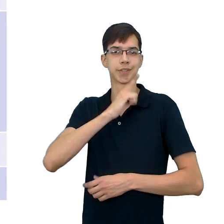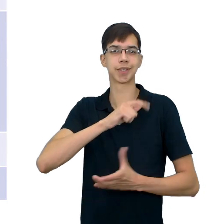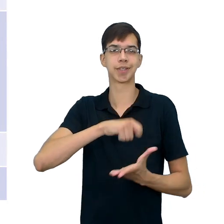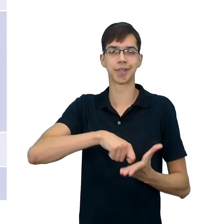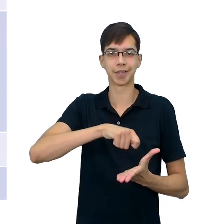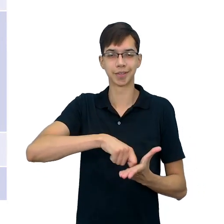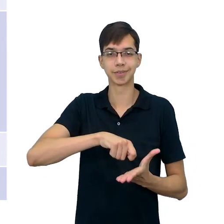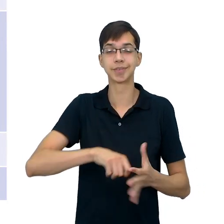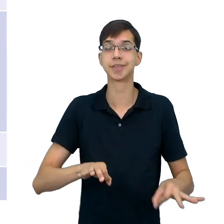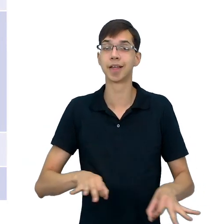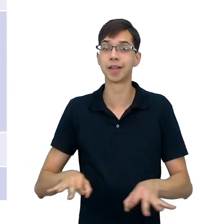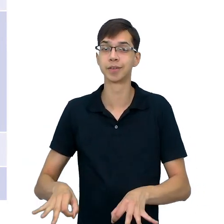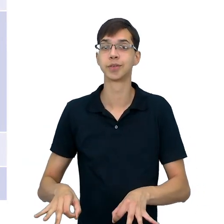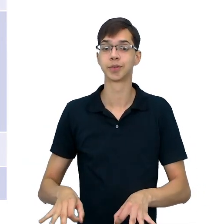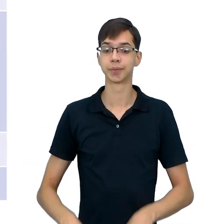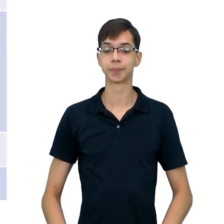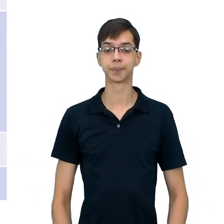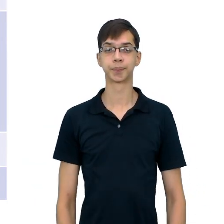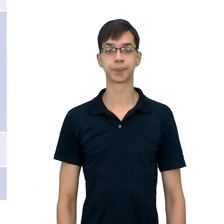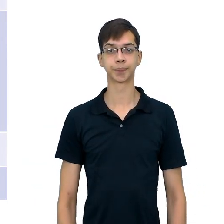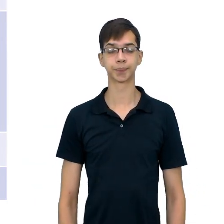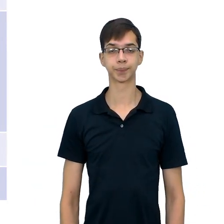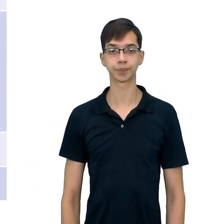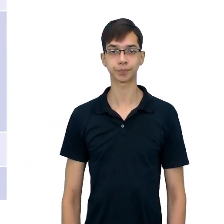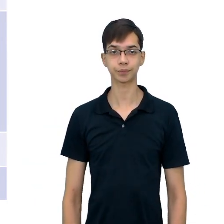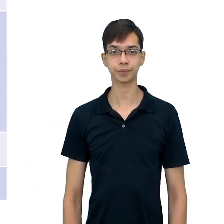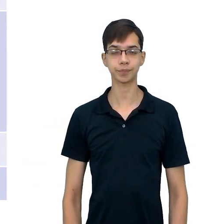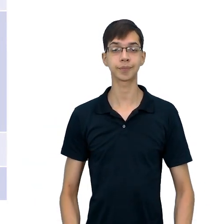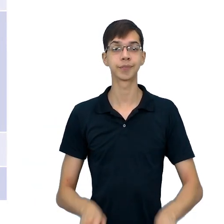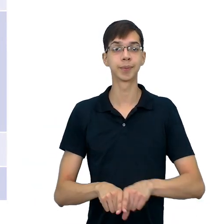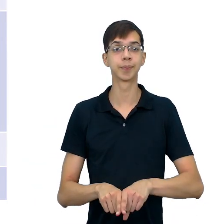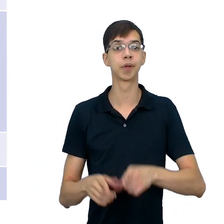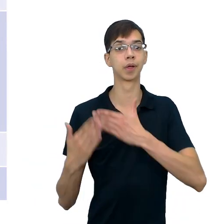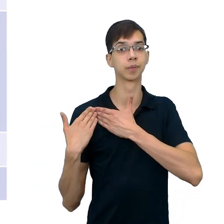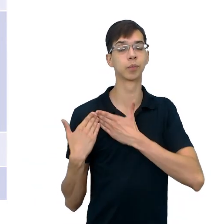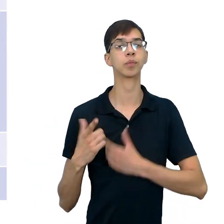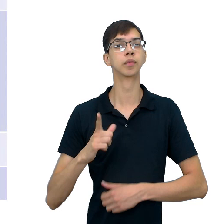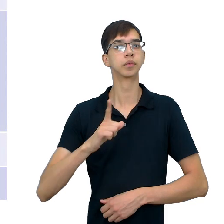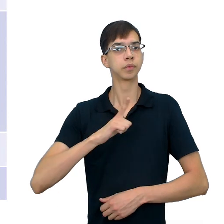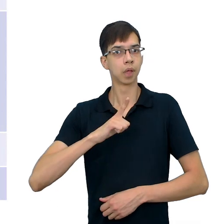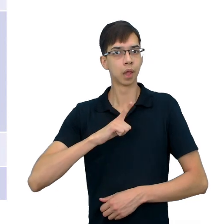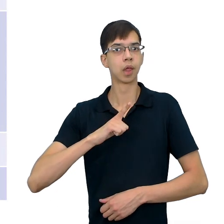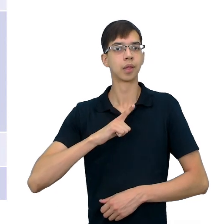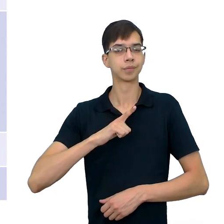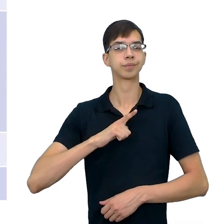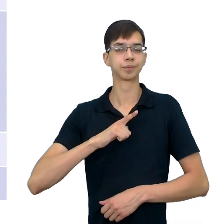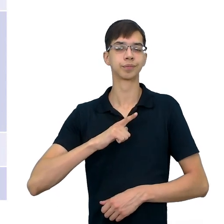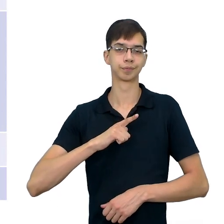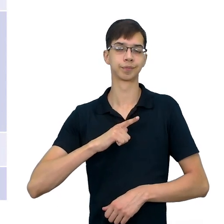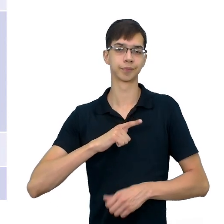do professor, além de atribuir aí responsabilidades na hora deles produzirem os trabalhos escolares.